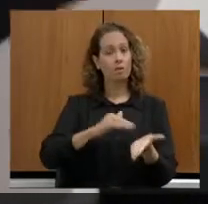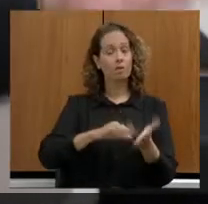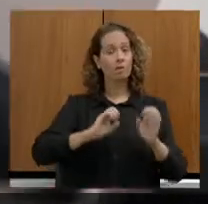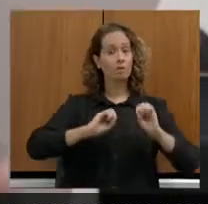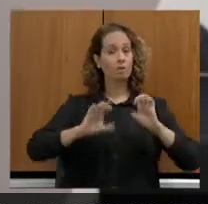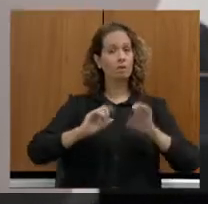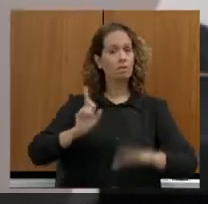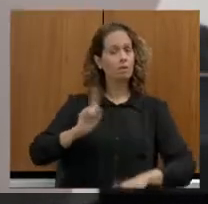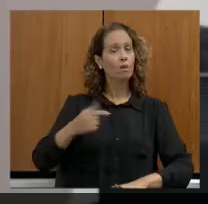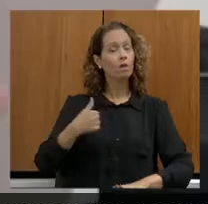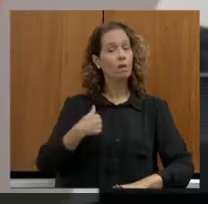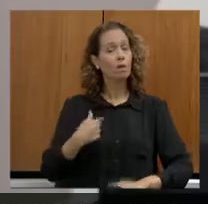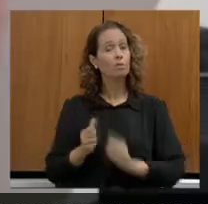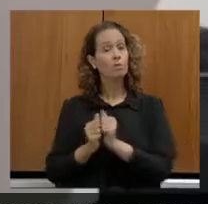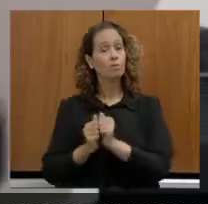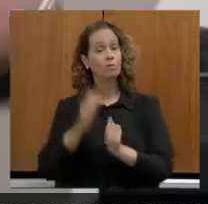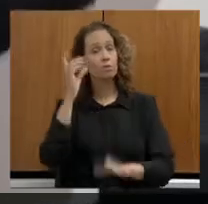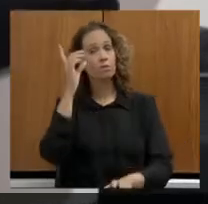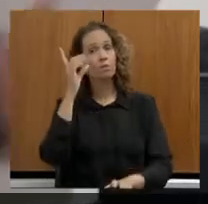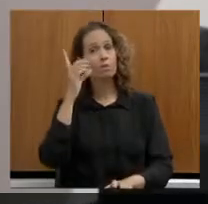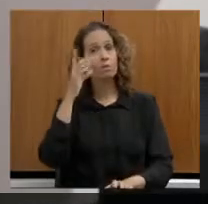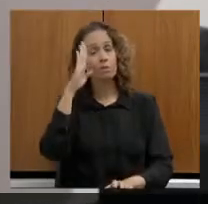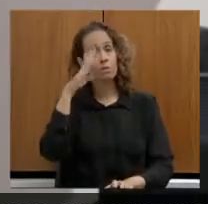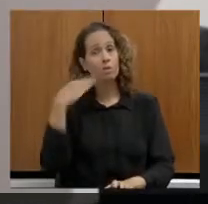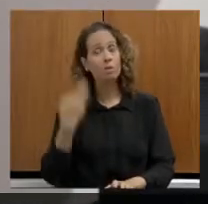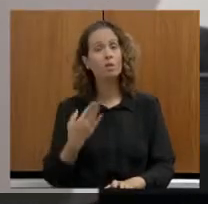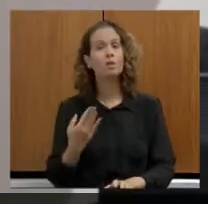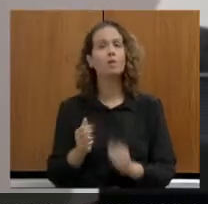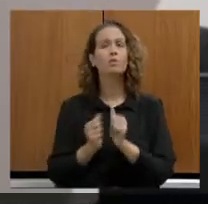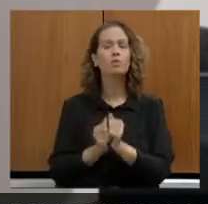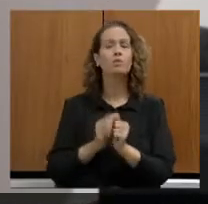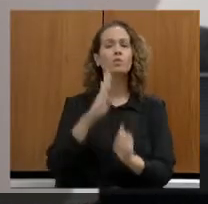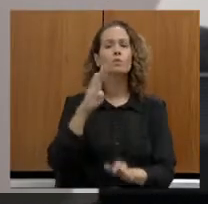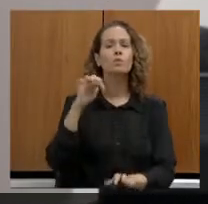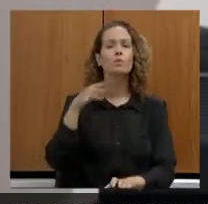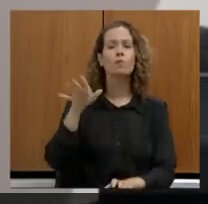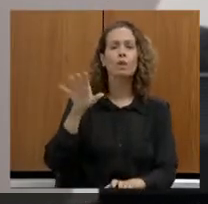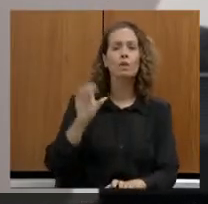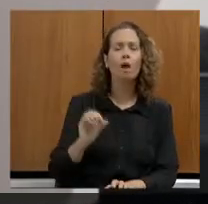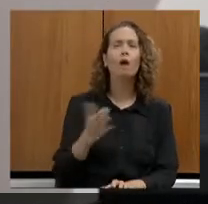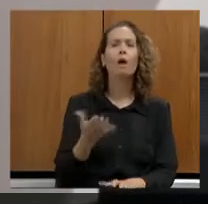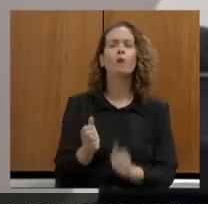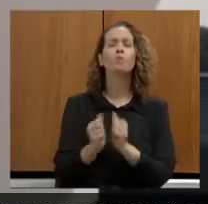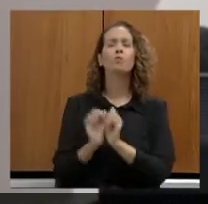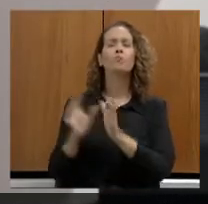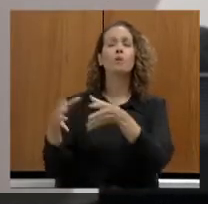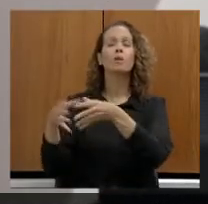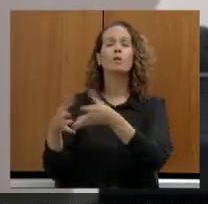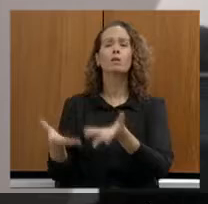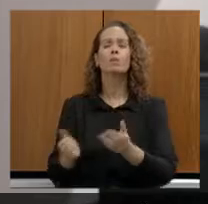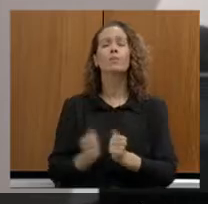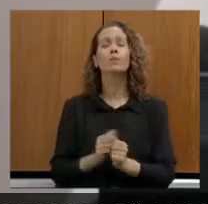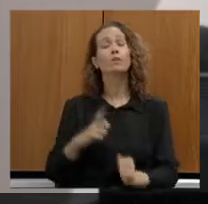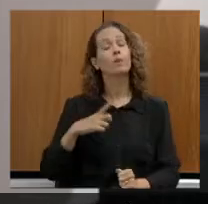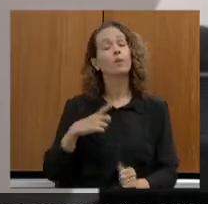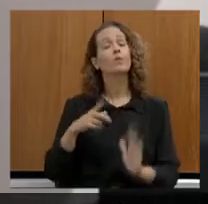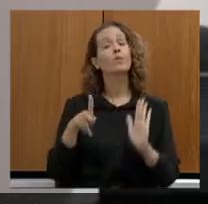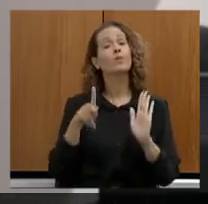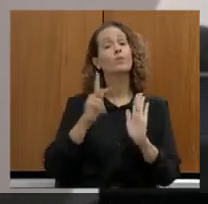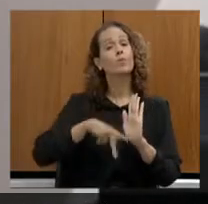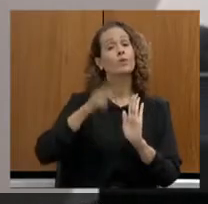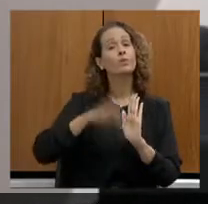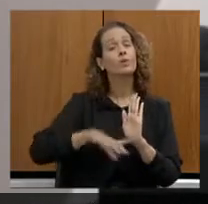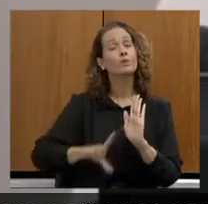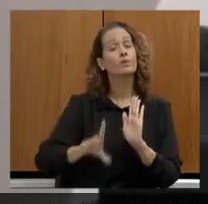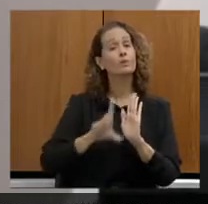Educação eu e a deputada Beatriz temos junto com a Leninha eu de tanto sol da nossa bancada por exemplo um projeto de lei